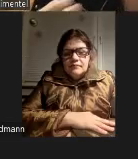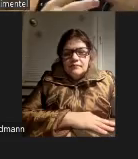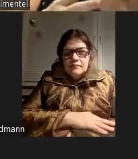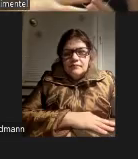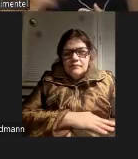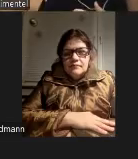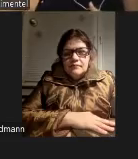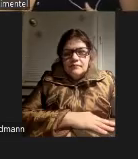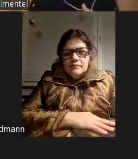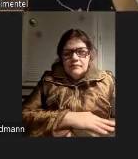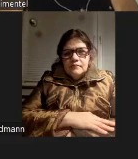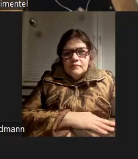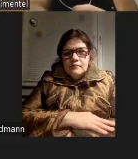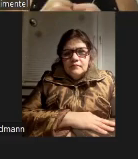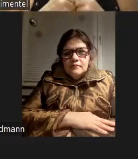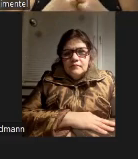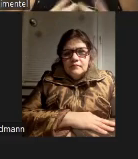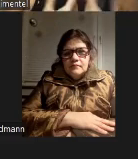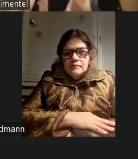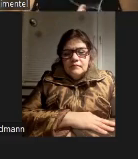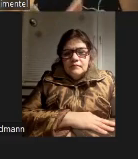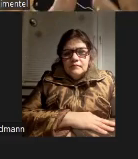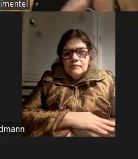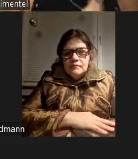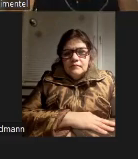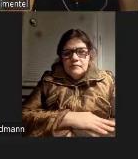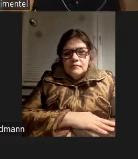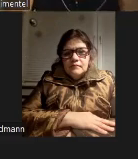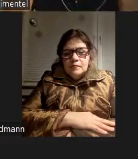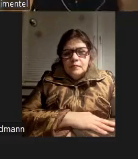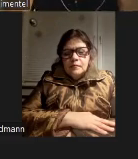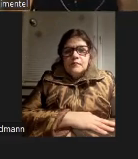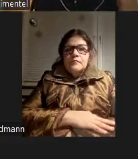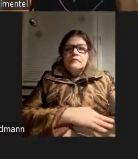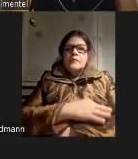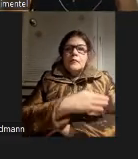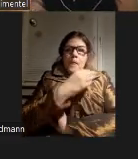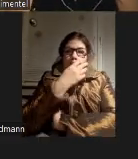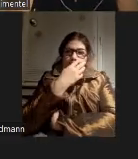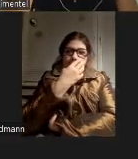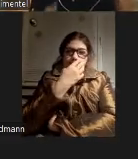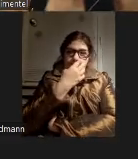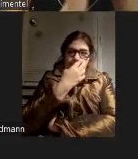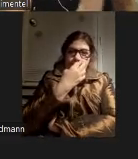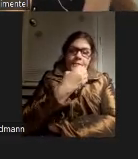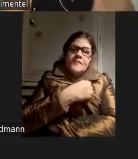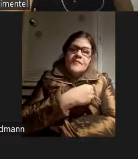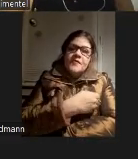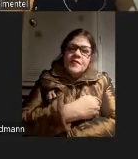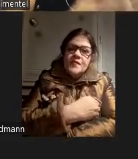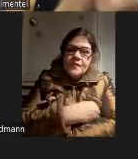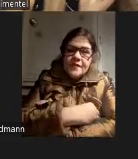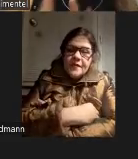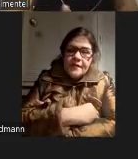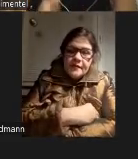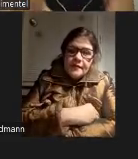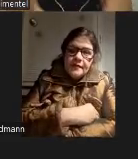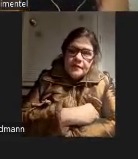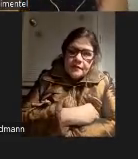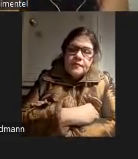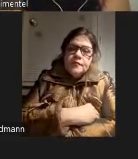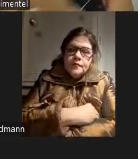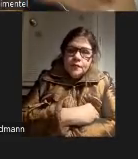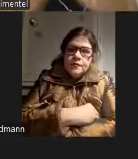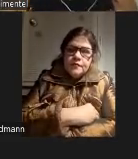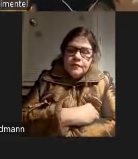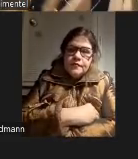doenças associadas, com menos morbidades, se a gente dorme bem. Né? Eu adoro essa analogia, a ampulheta do tempo, quando deitada